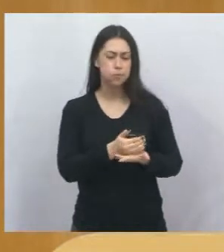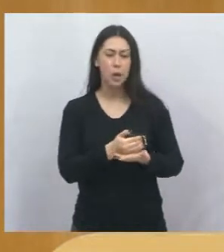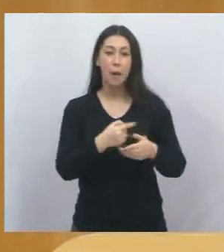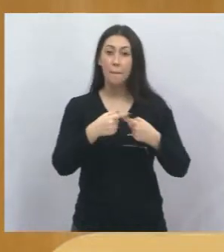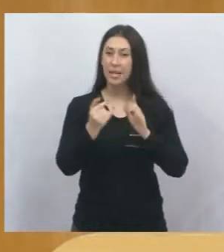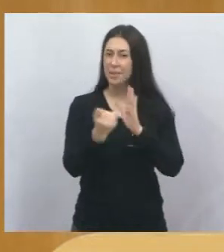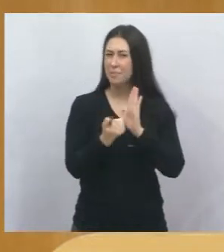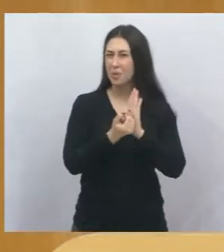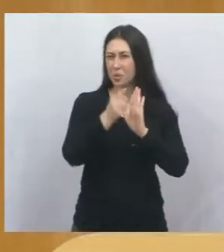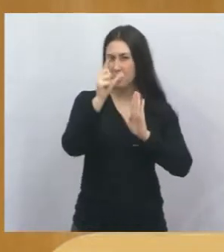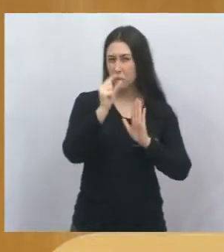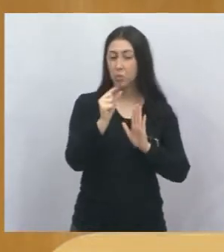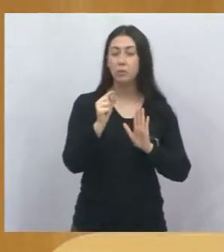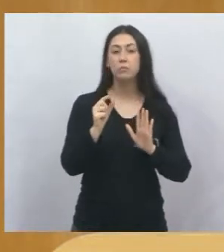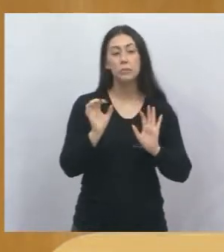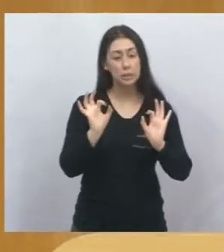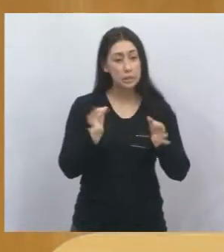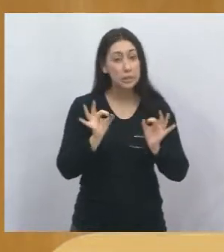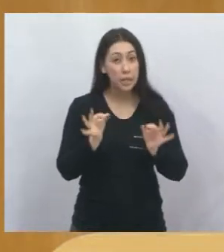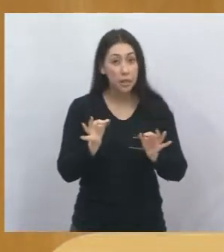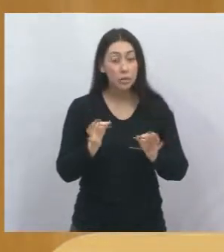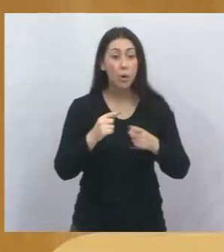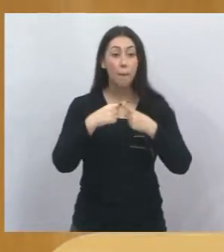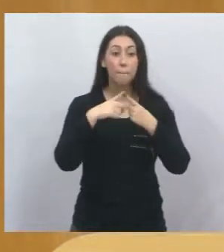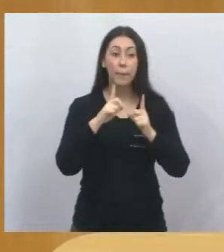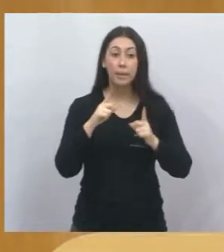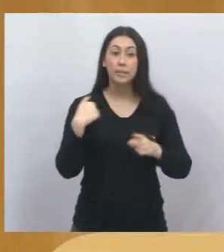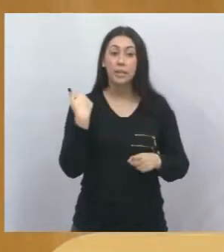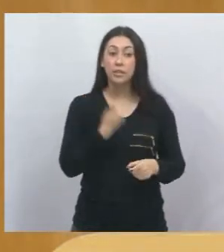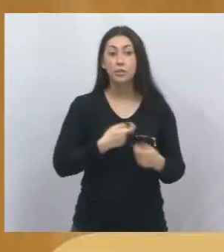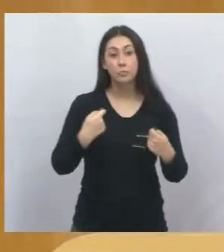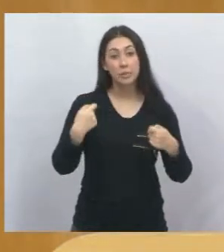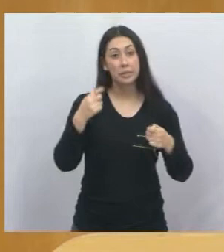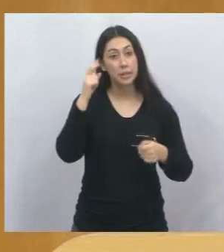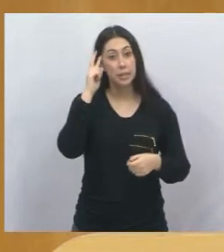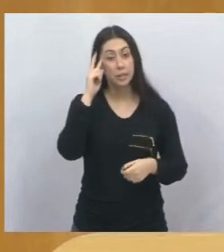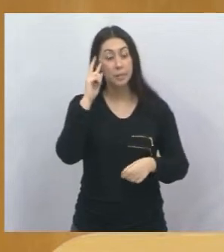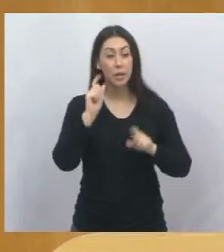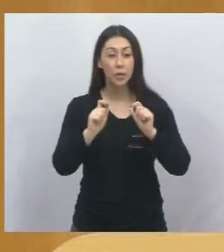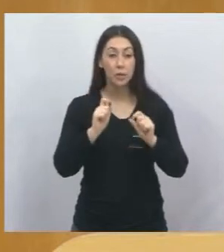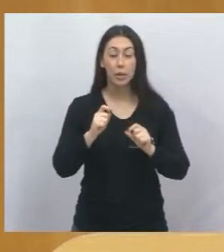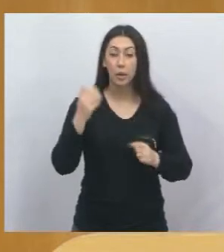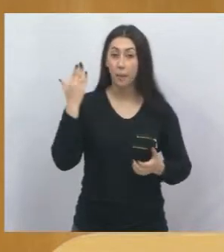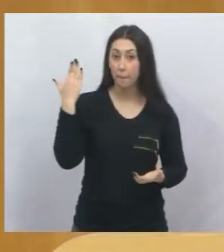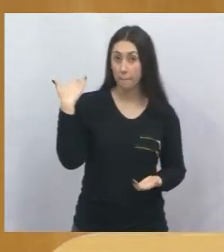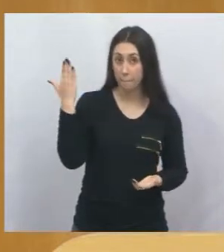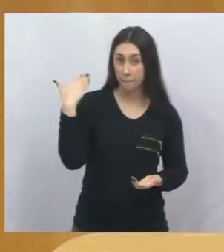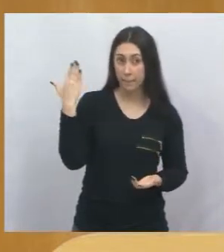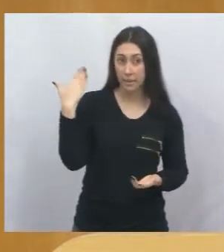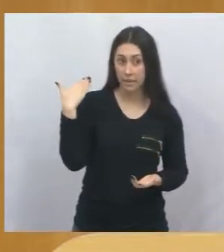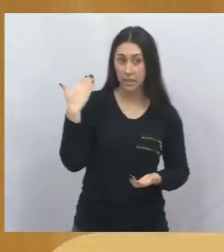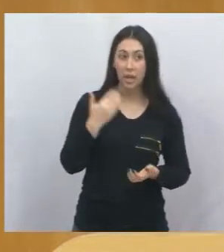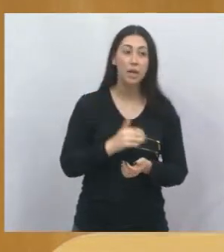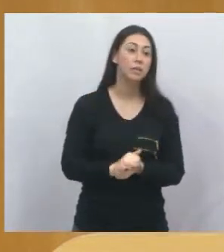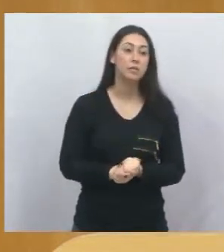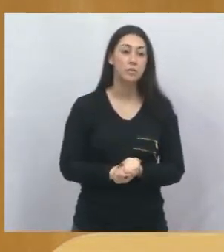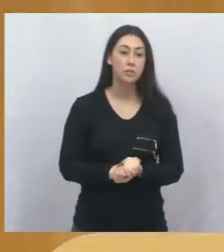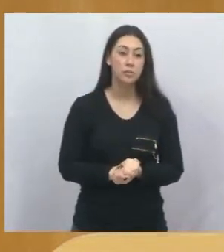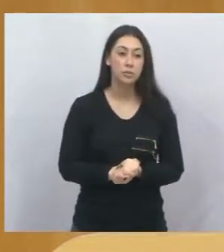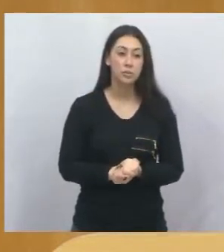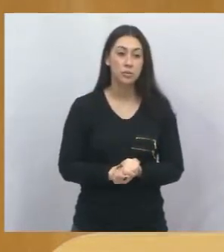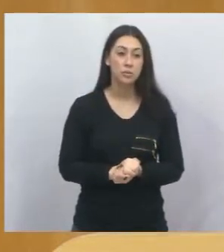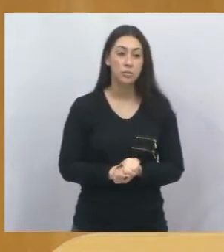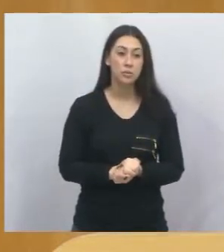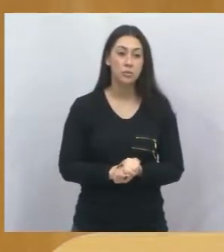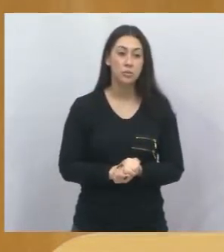Mas nós devemos também lembrar que, no passado, o presidente anterior e os